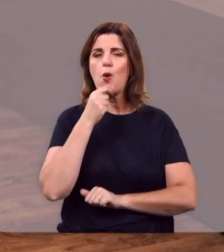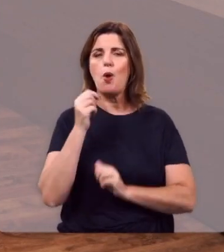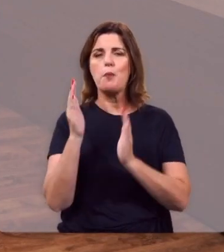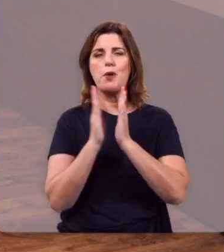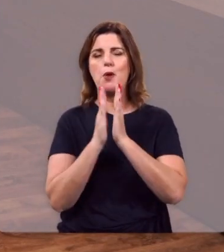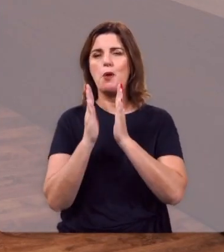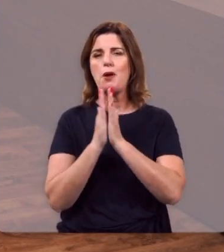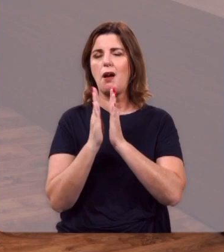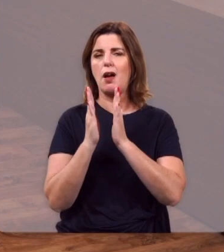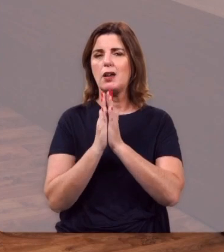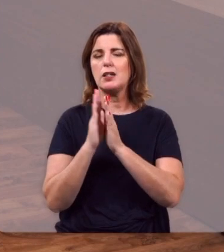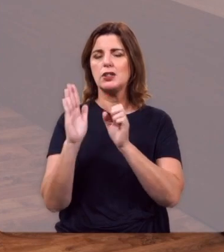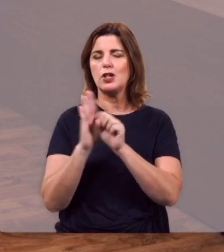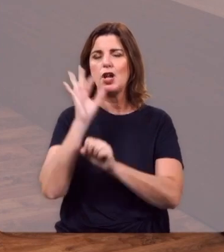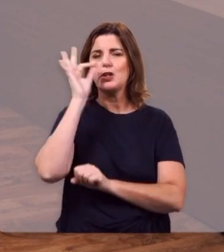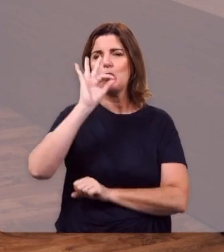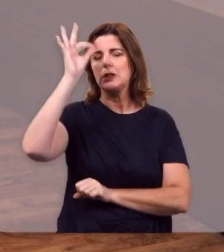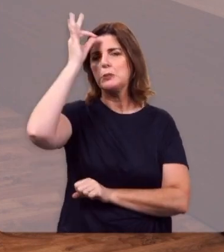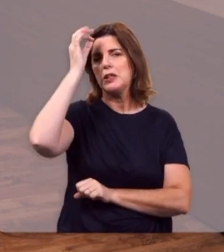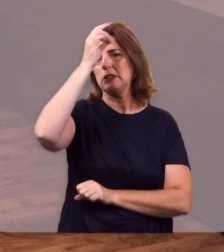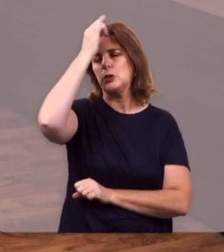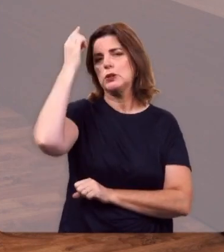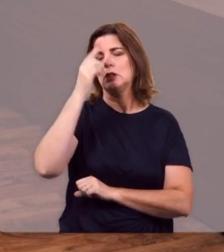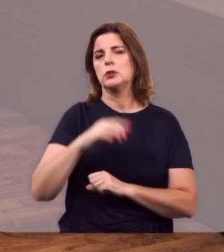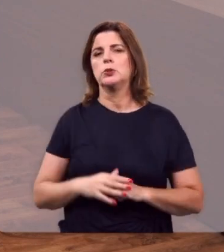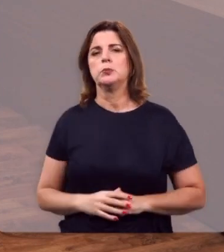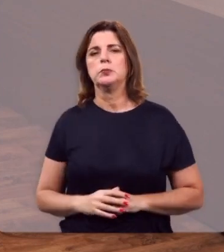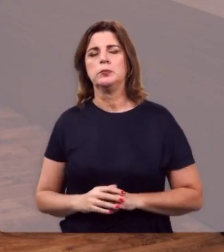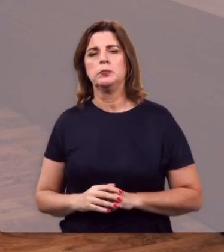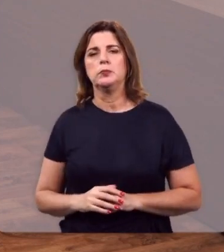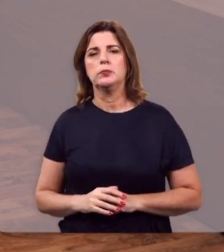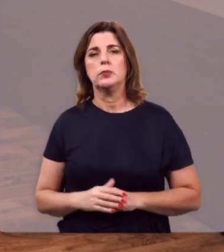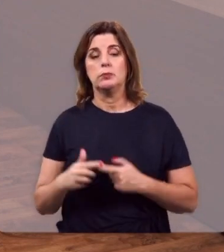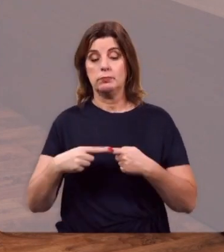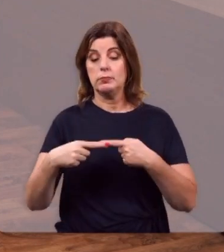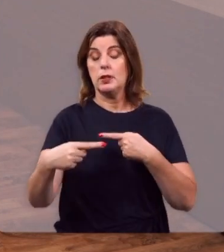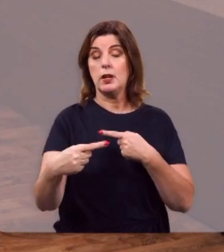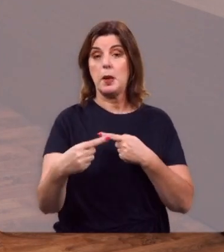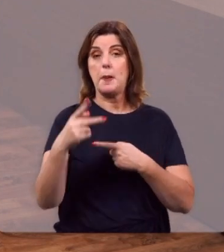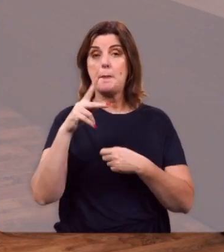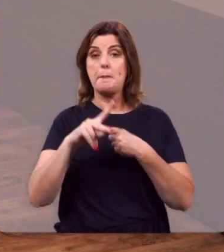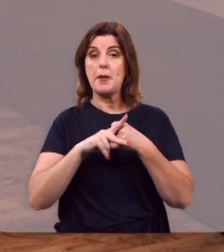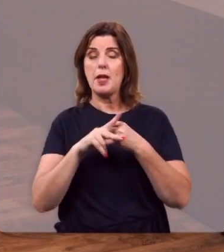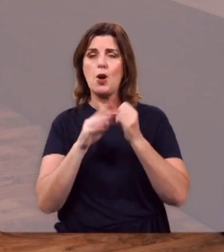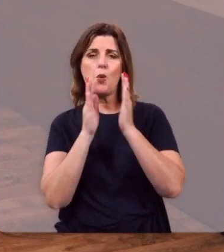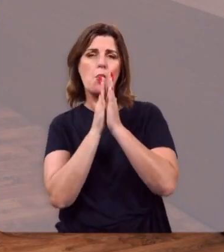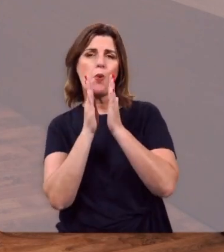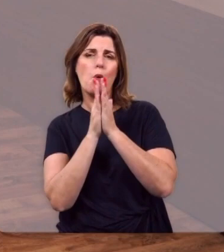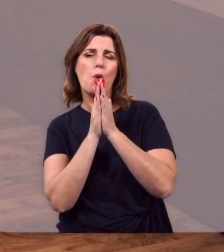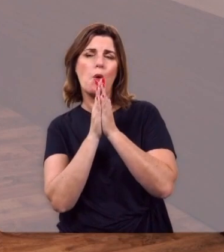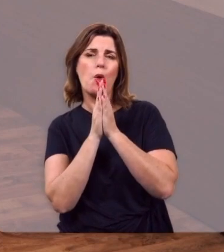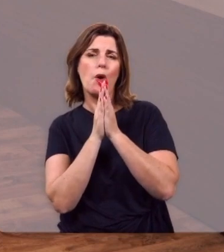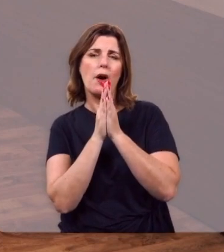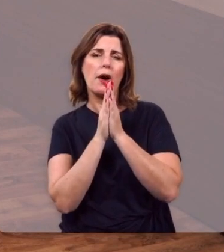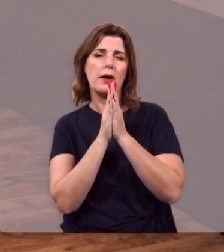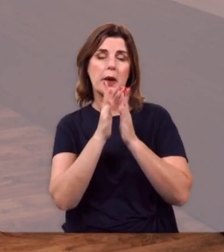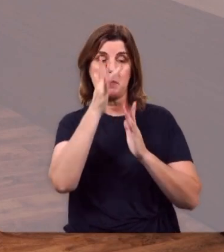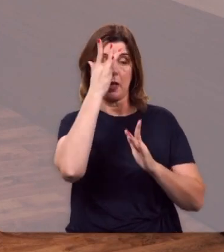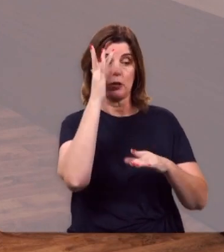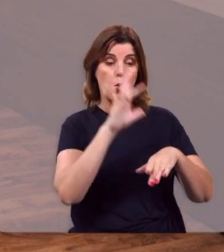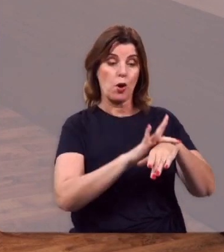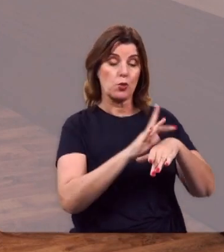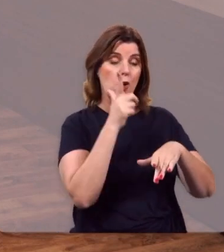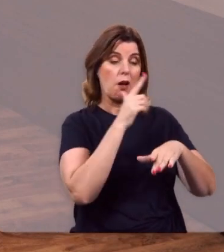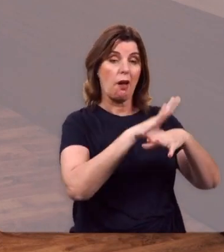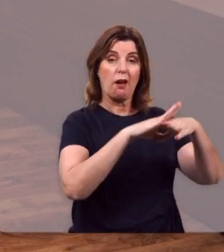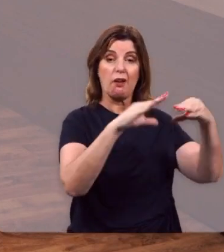partir desse momento, Pedro é um homem cheio do Espírito Santo. A partir desse momento, Pedro ora e os enfermos são